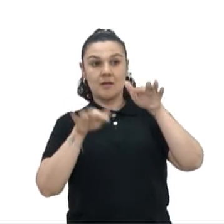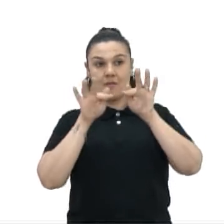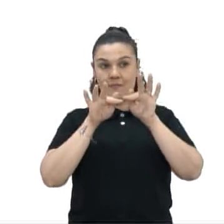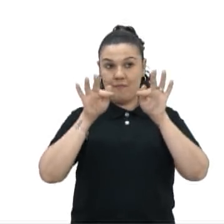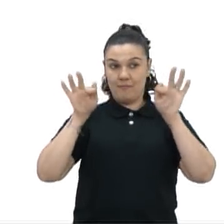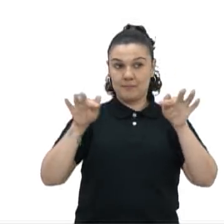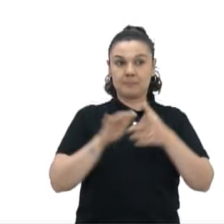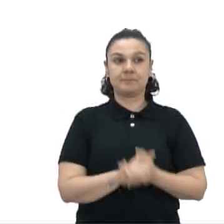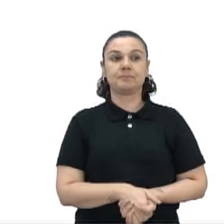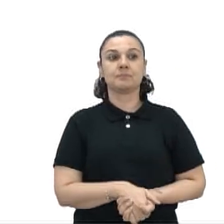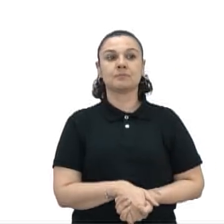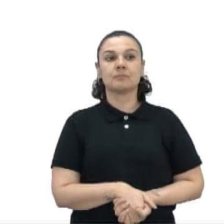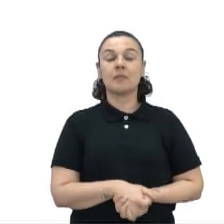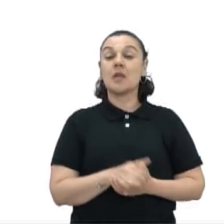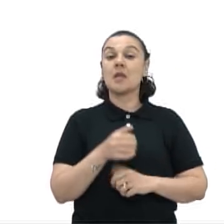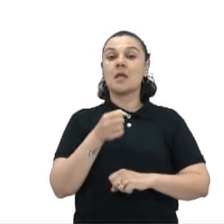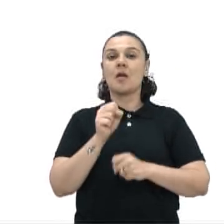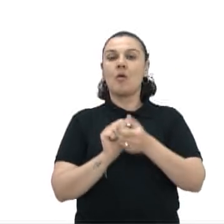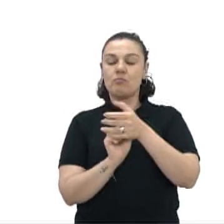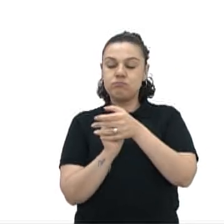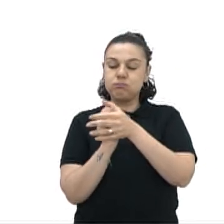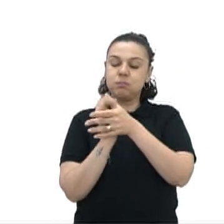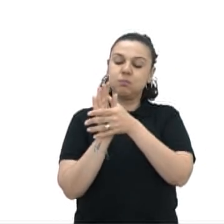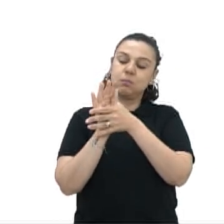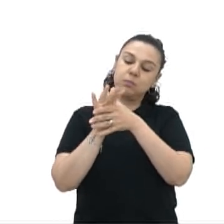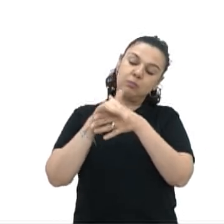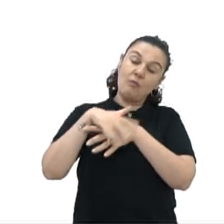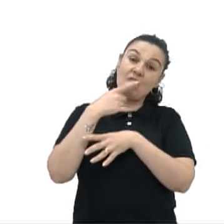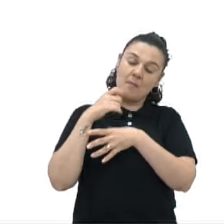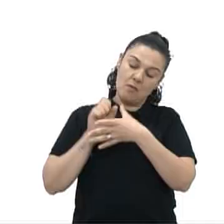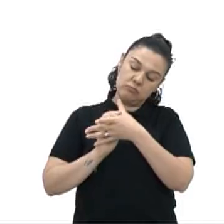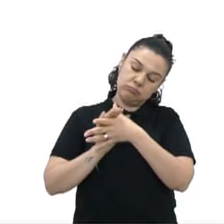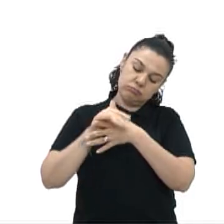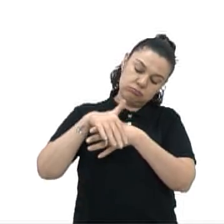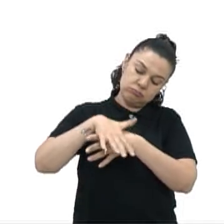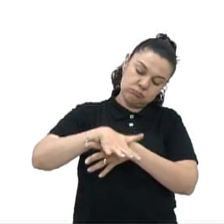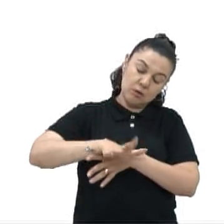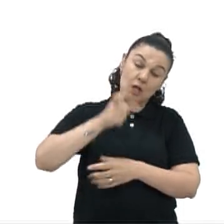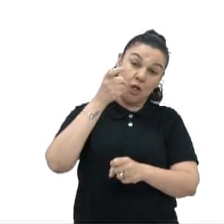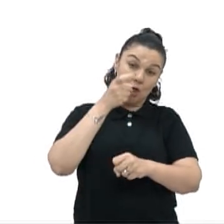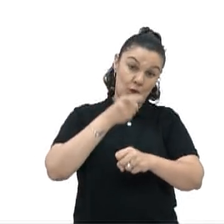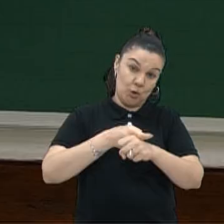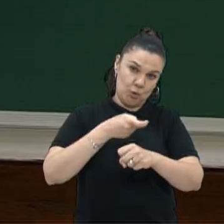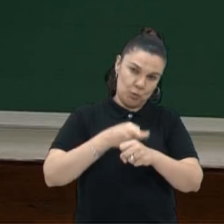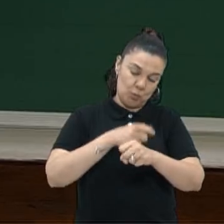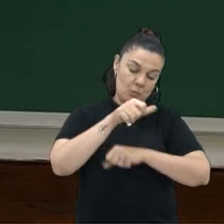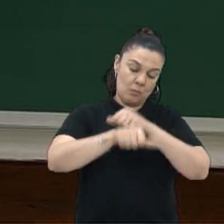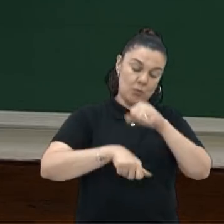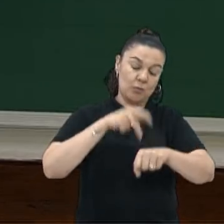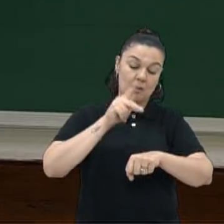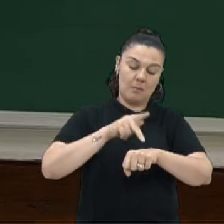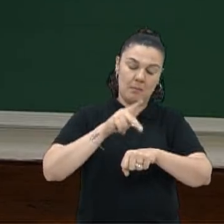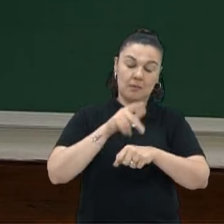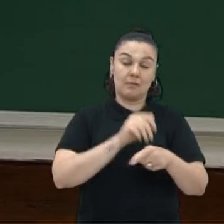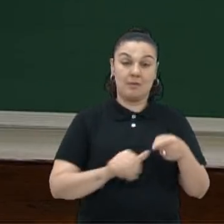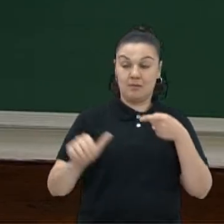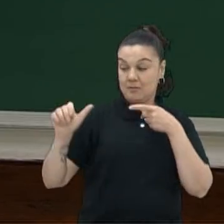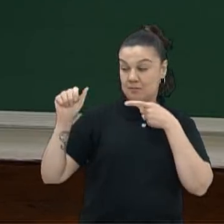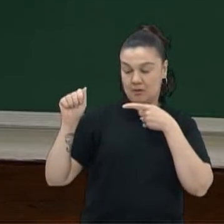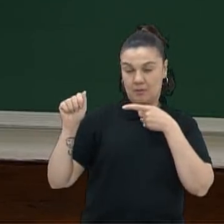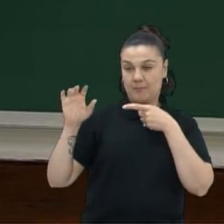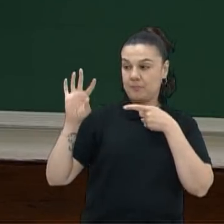frase abaixo? Expele a lava que se solidifica e se transforma em rocha. Letra